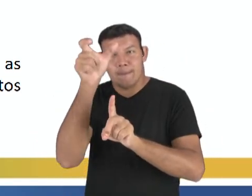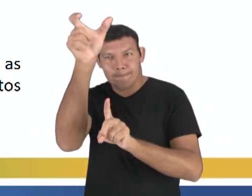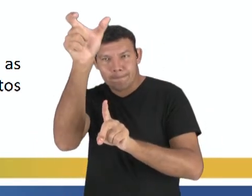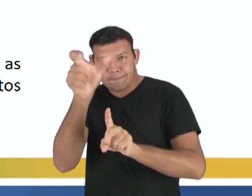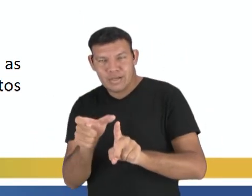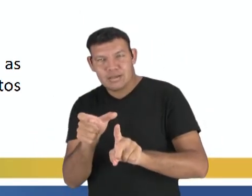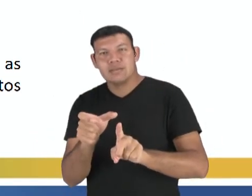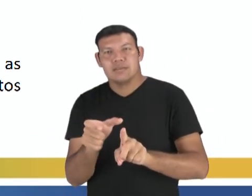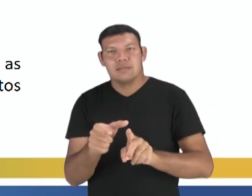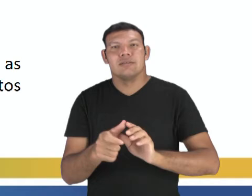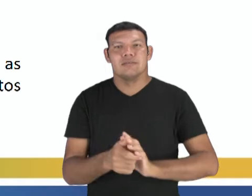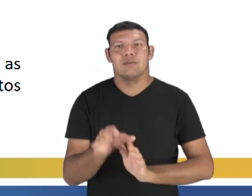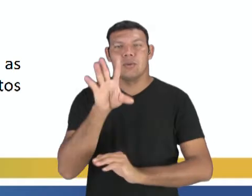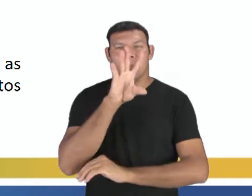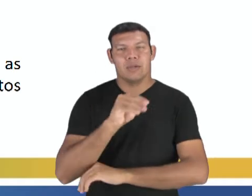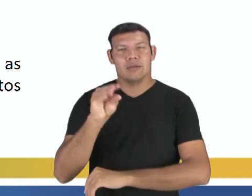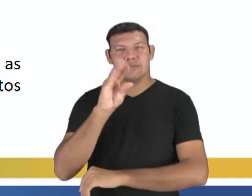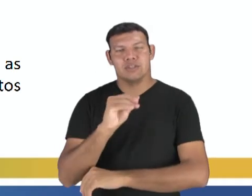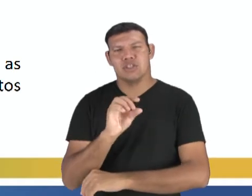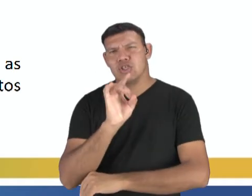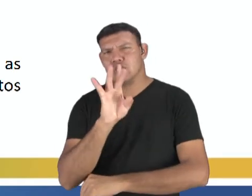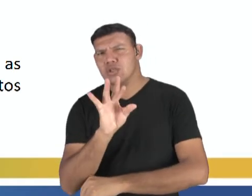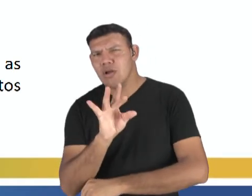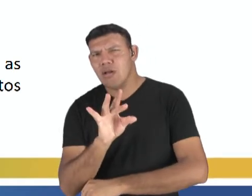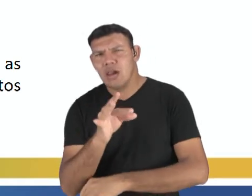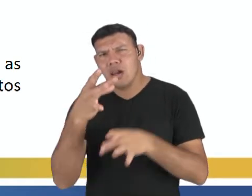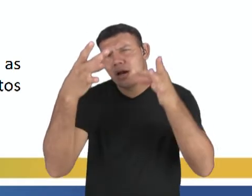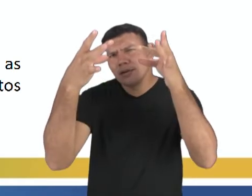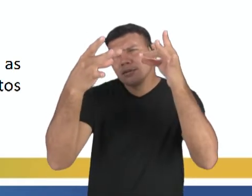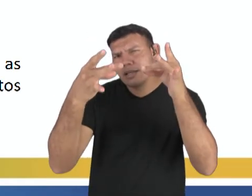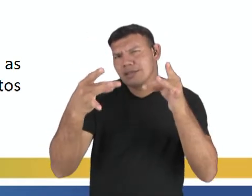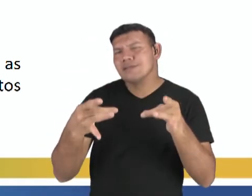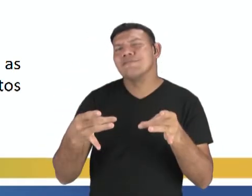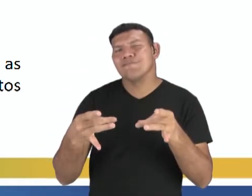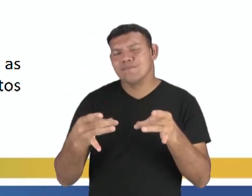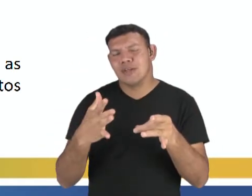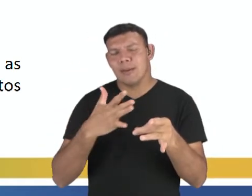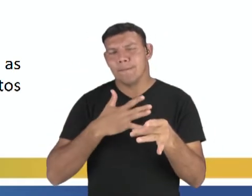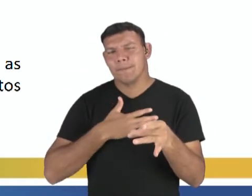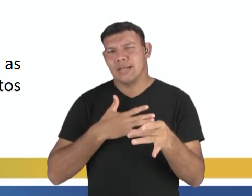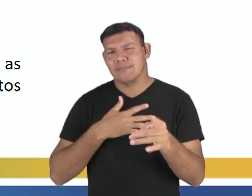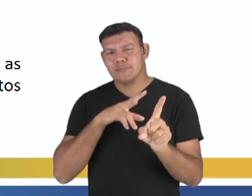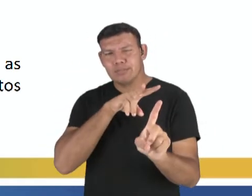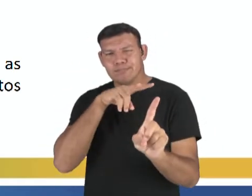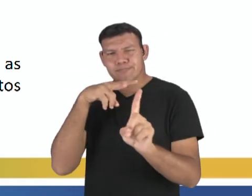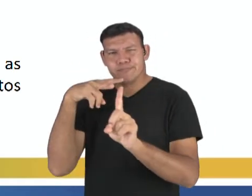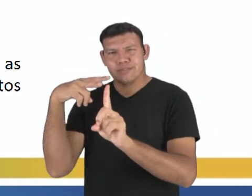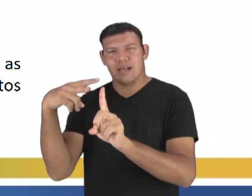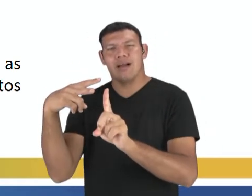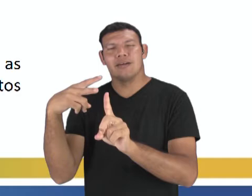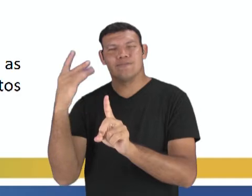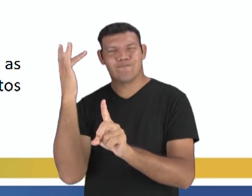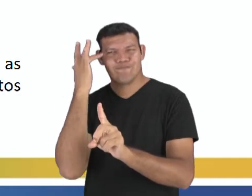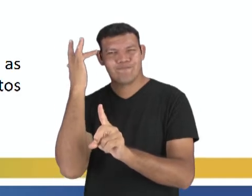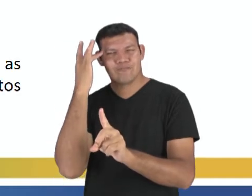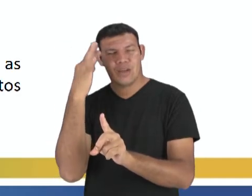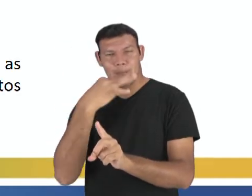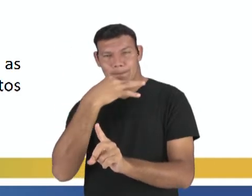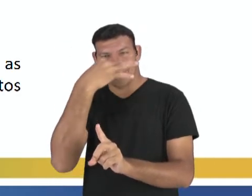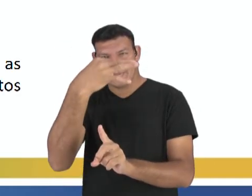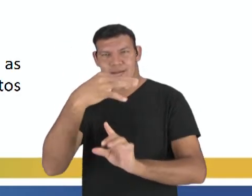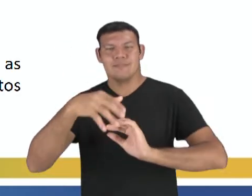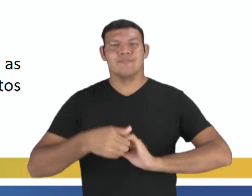do emissor, ou seja, eu não vou simplesmente descrever, vai estar as minhas impressões, o que eu acho, a minha